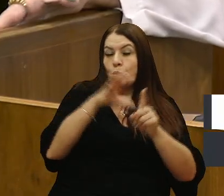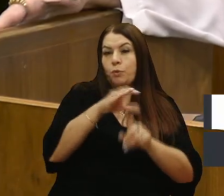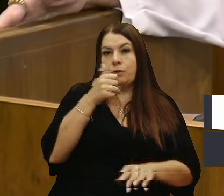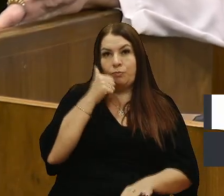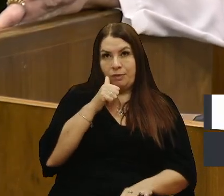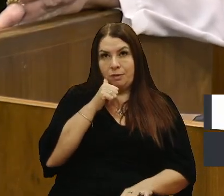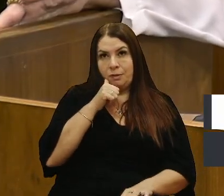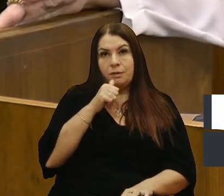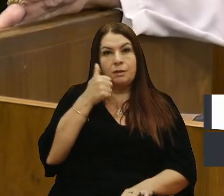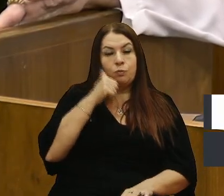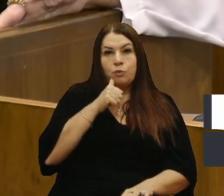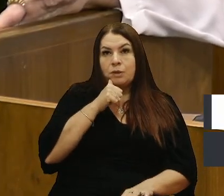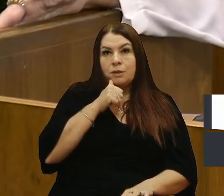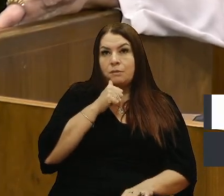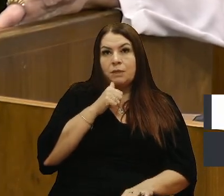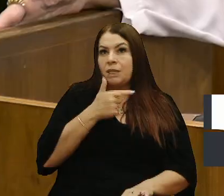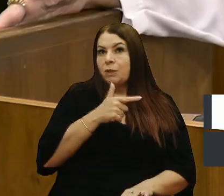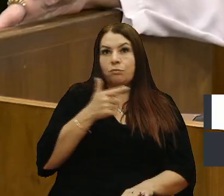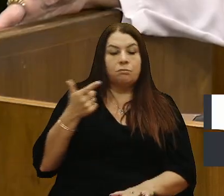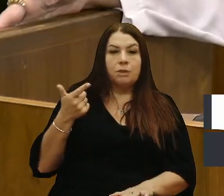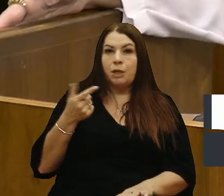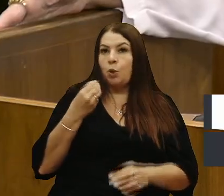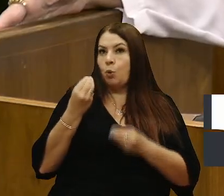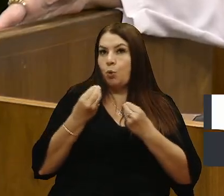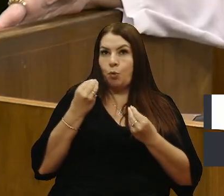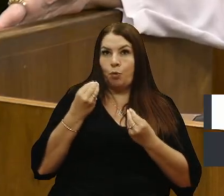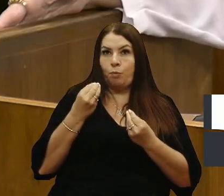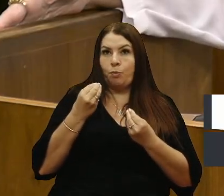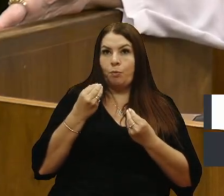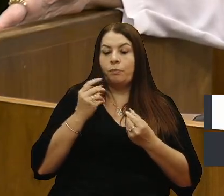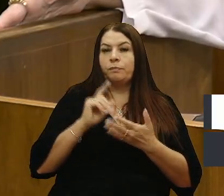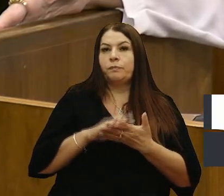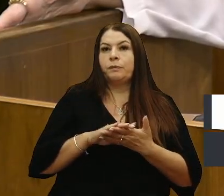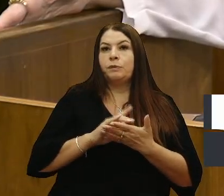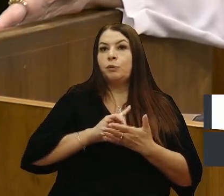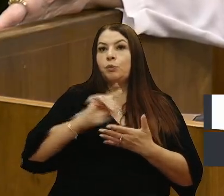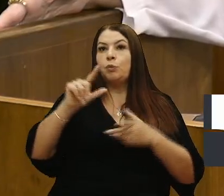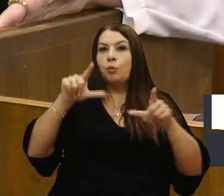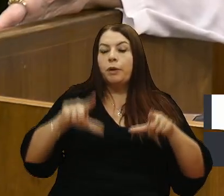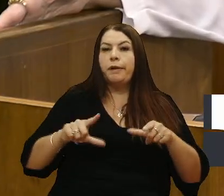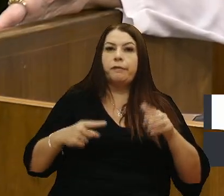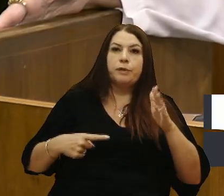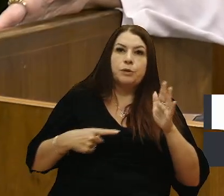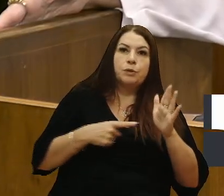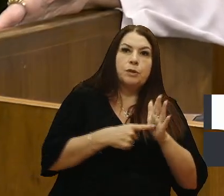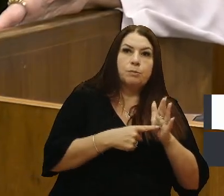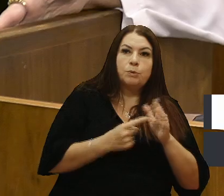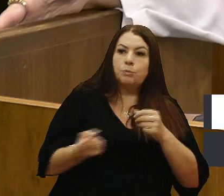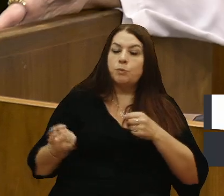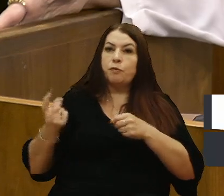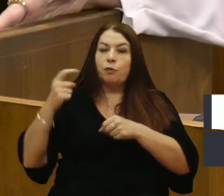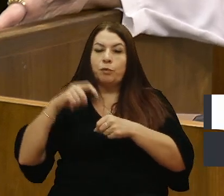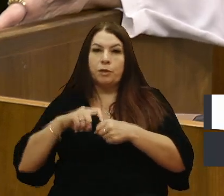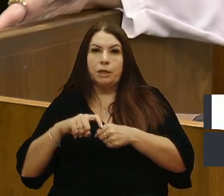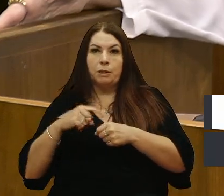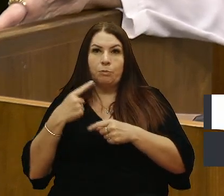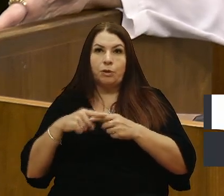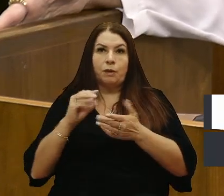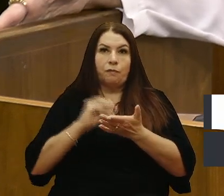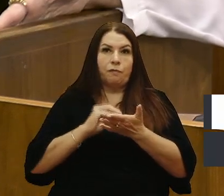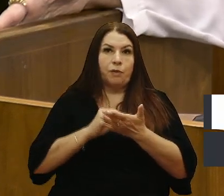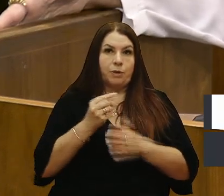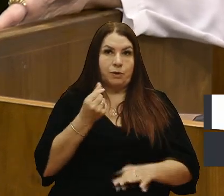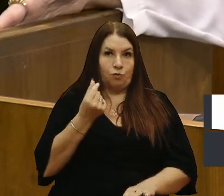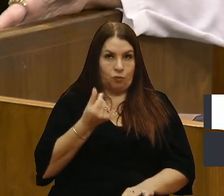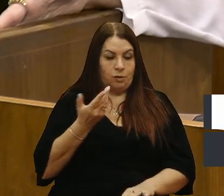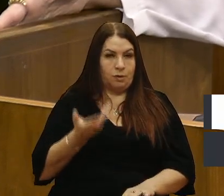mulheres. Tem mulheres que não têm condições de ir num lugar fazer a denúncia, depois votar o outro por falta de